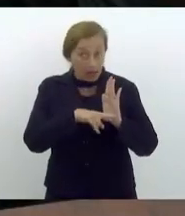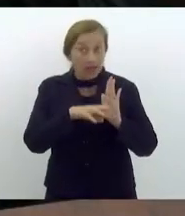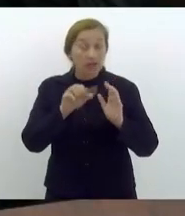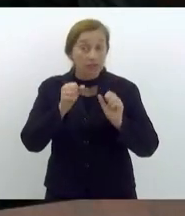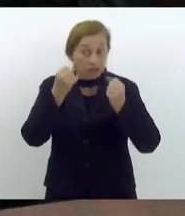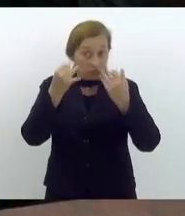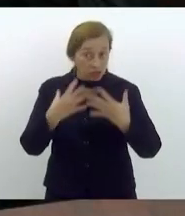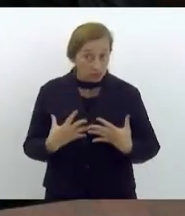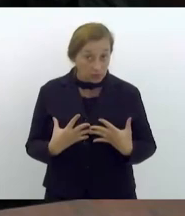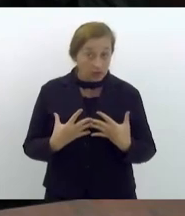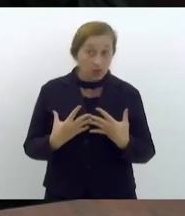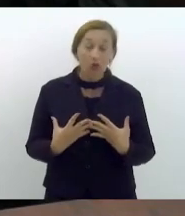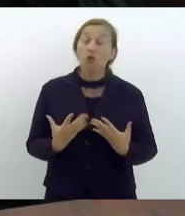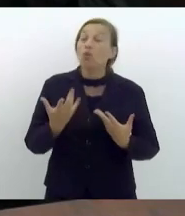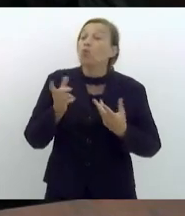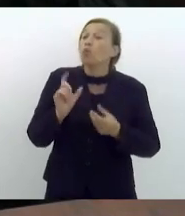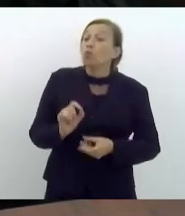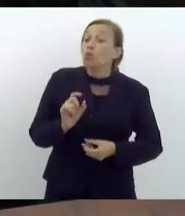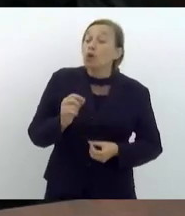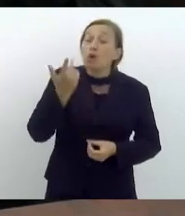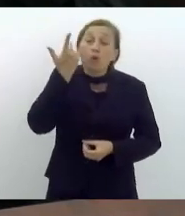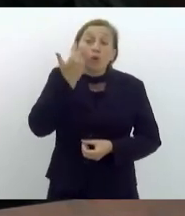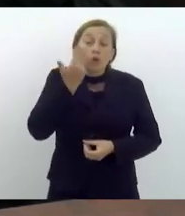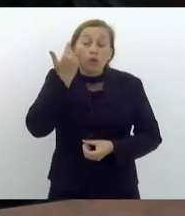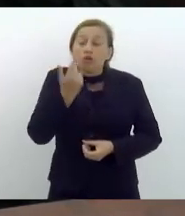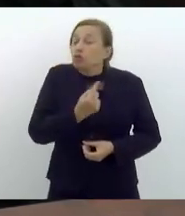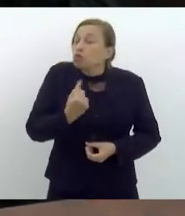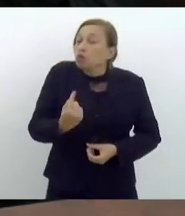e o que que normalmente nós